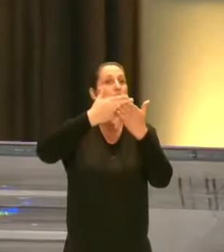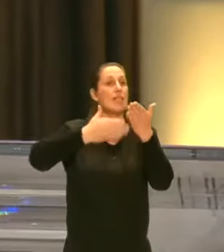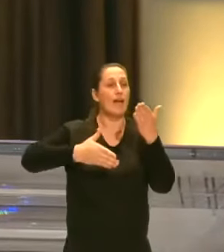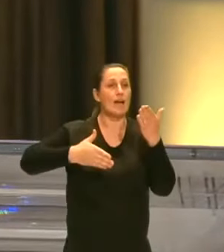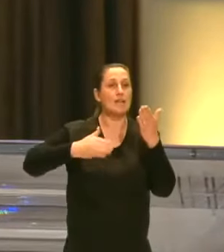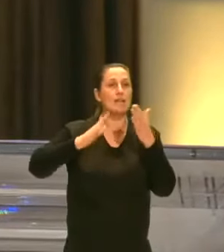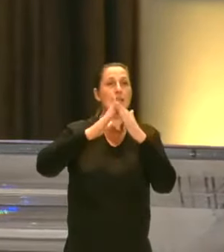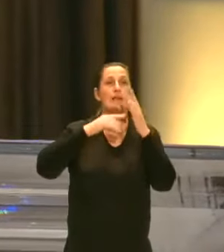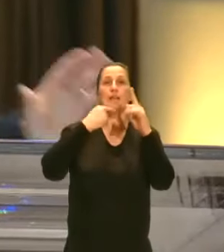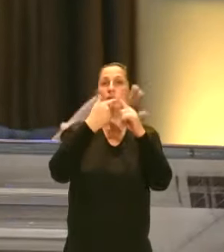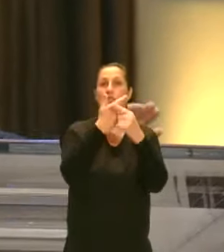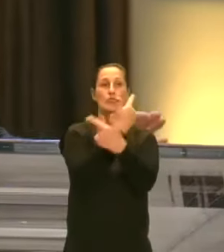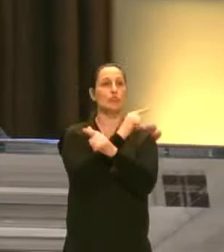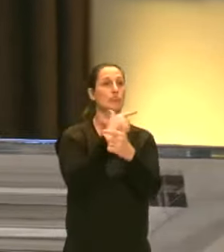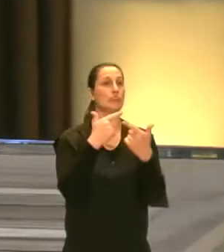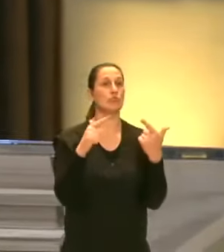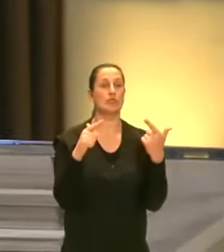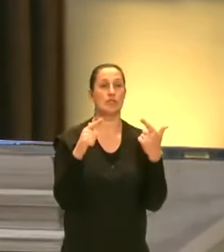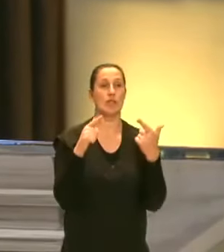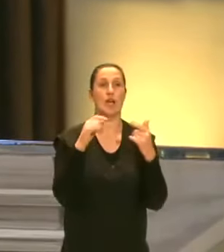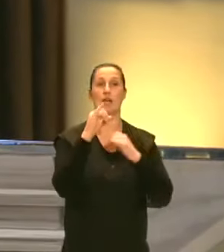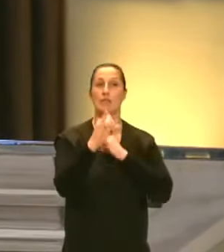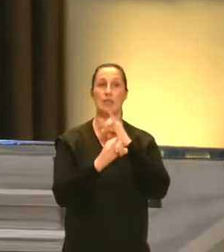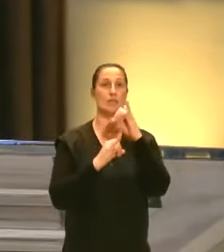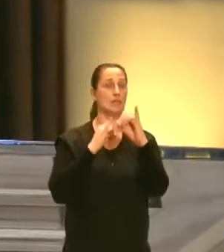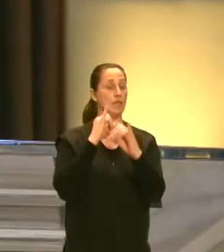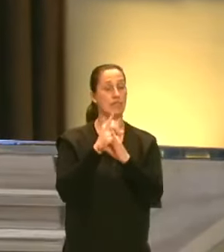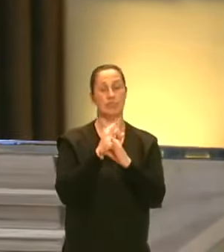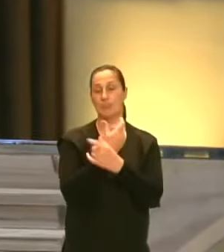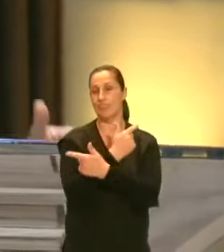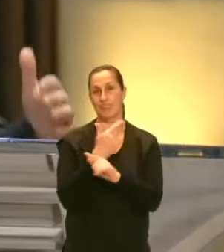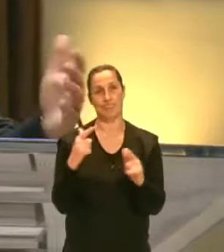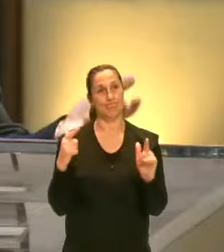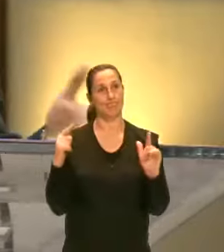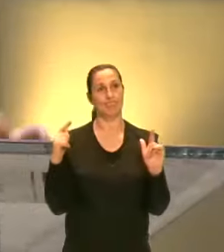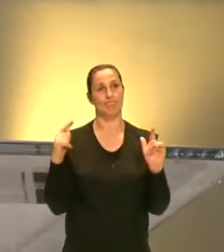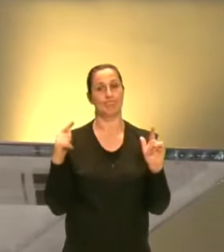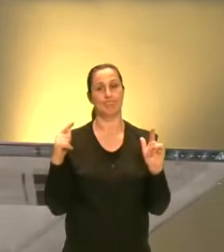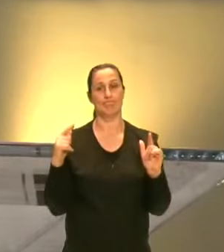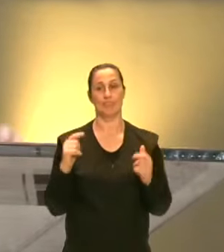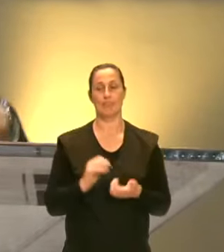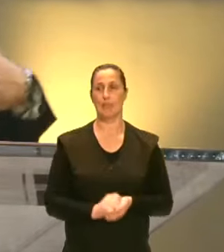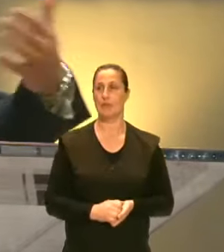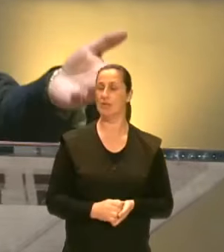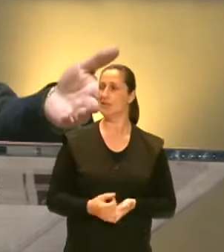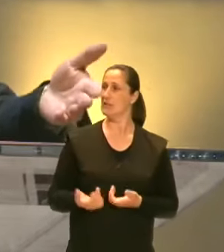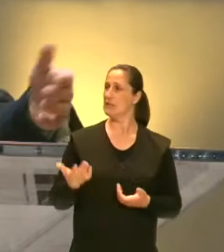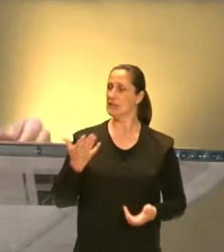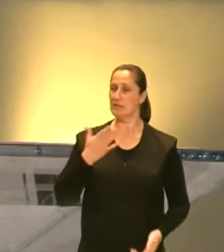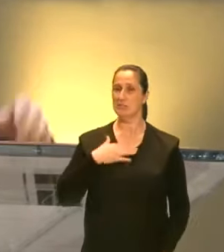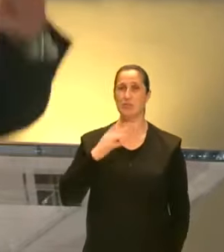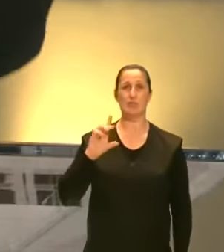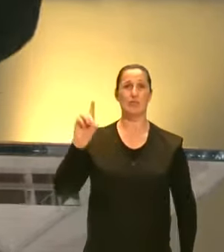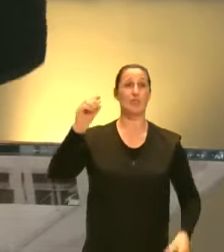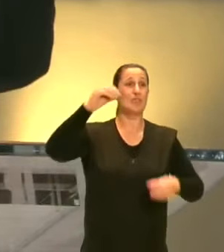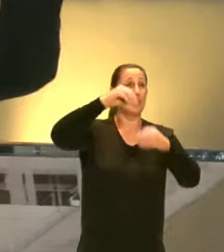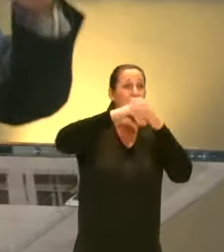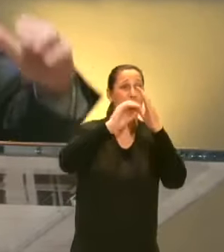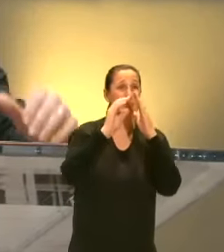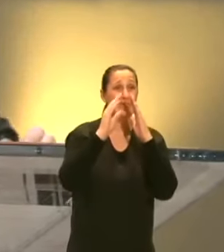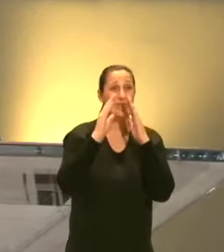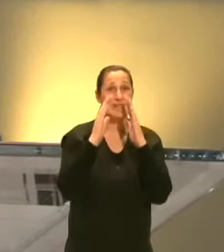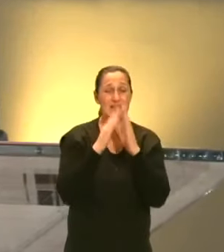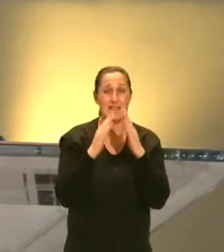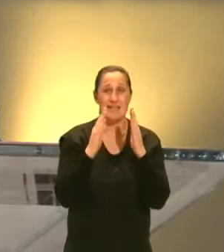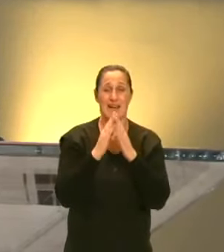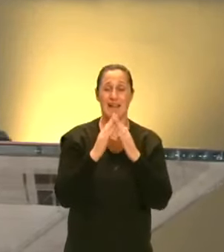naquela época, não tinha internet. E eu olhei aquela situação, eu vi a gente dentro de casa, com um holofote na nossa